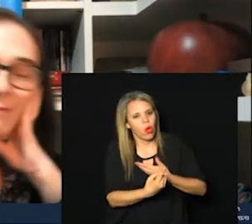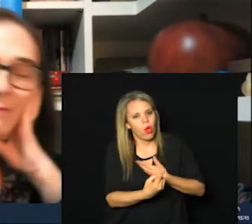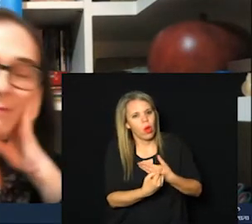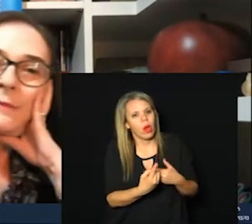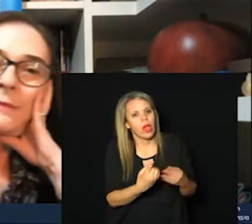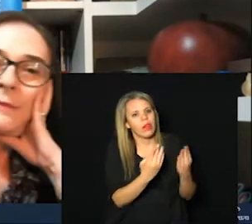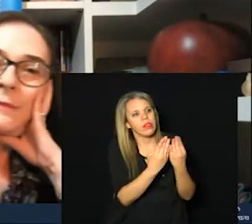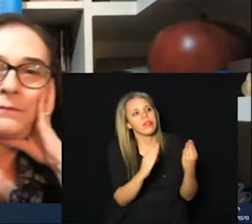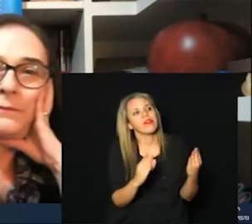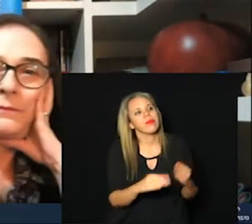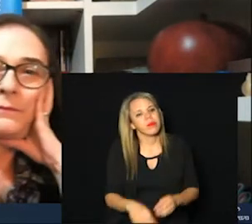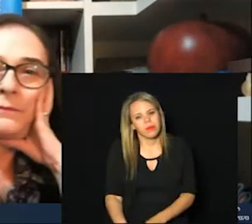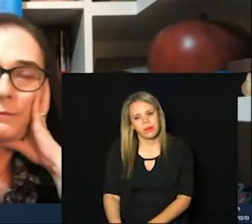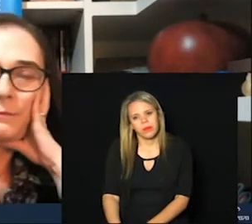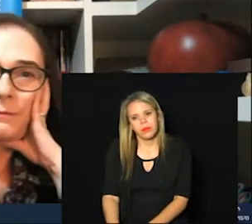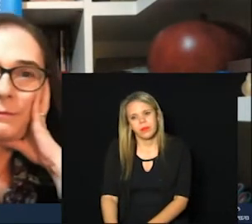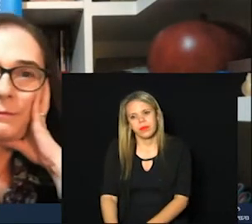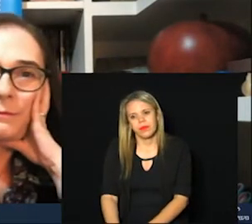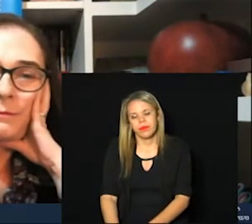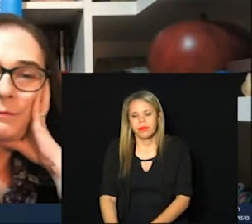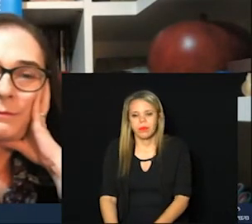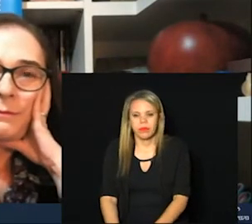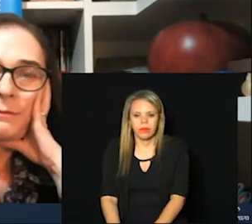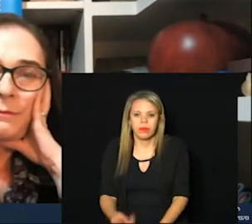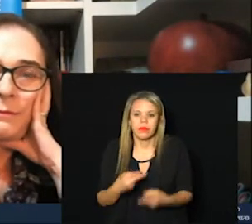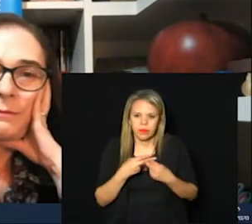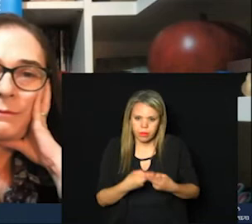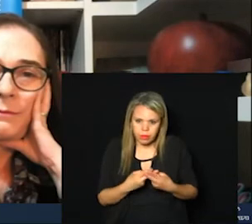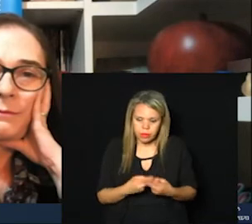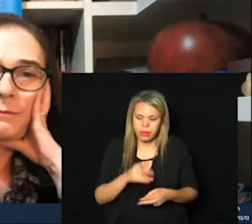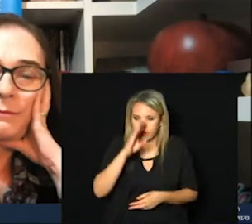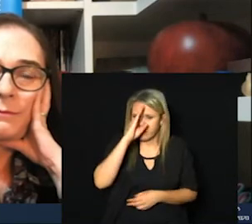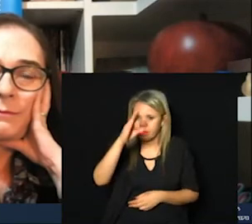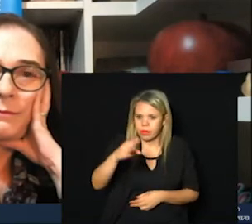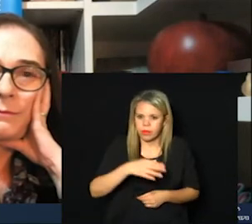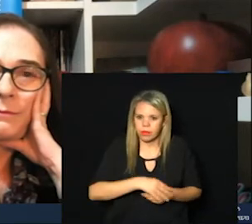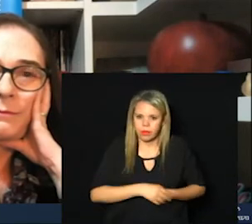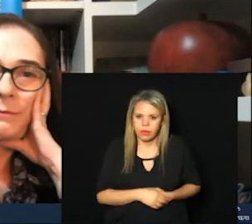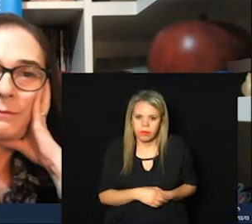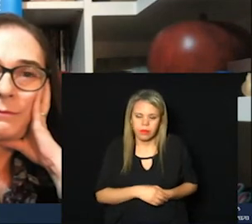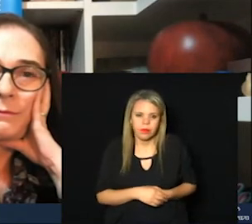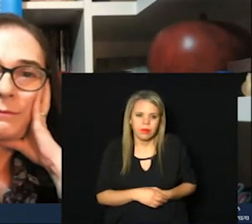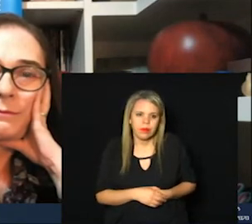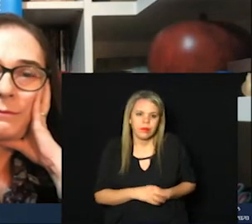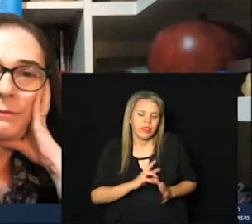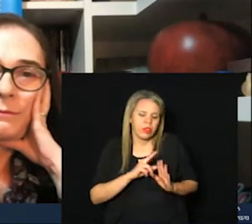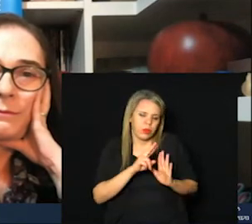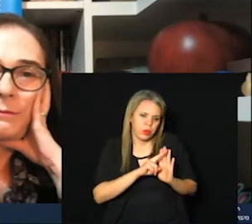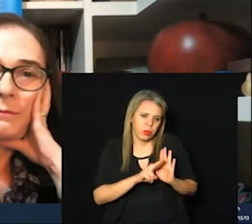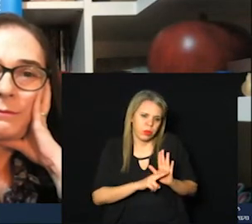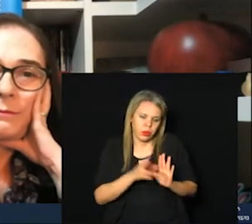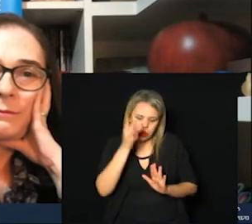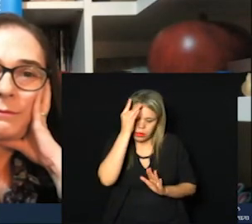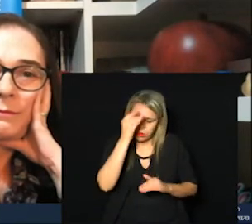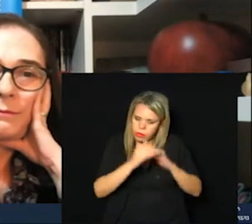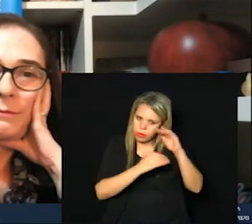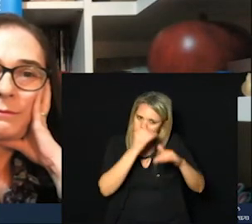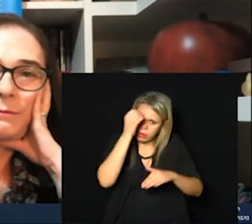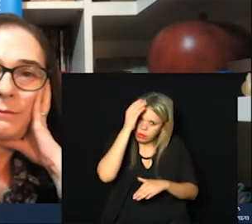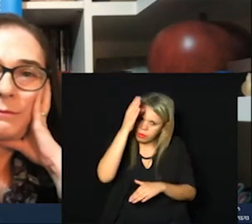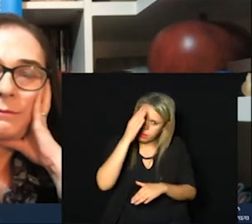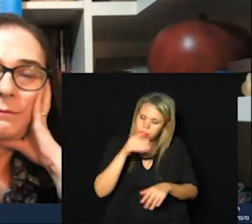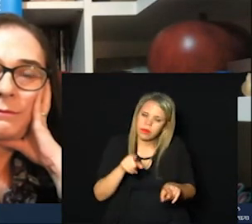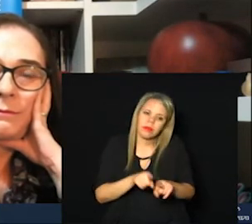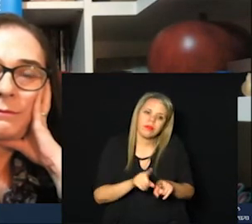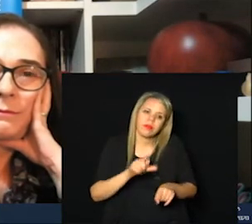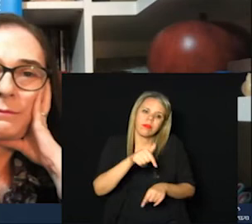porta. Então, a paciência é fundamental, pois, como em outros quesitos, a aprendizagem é gradual. Sem contar que,